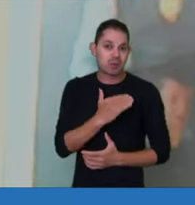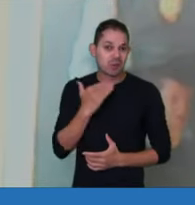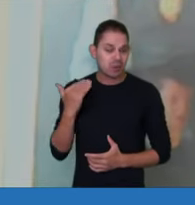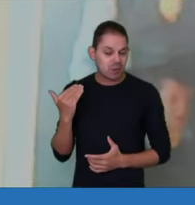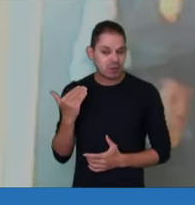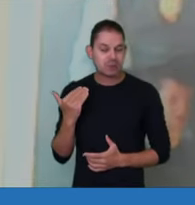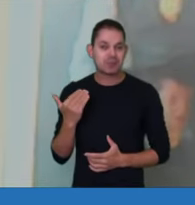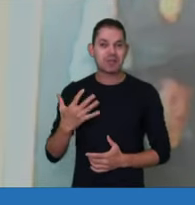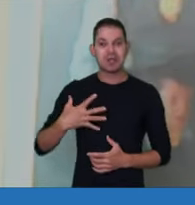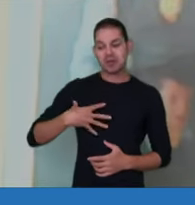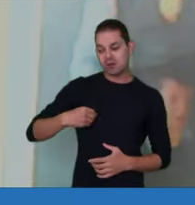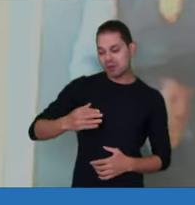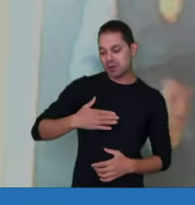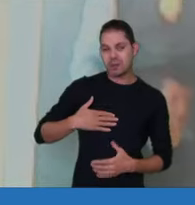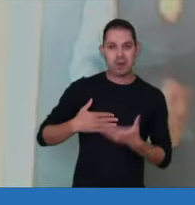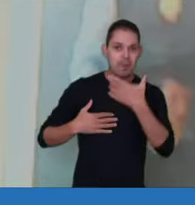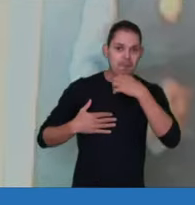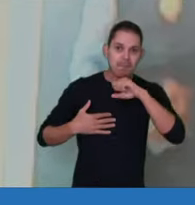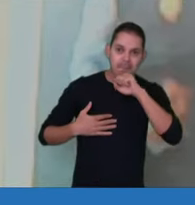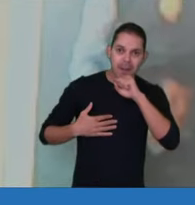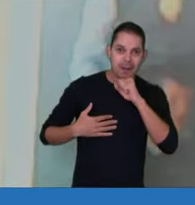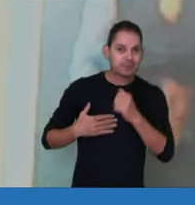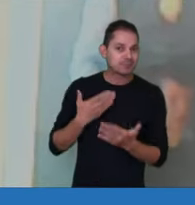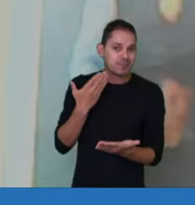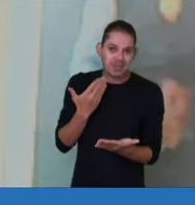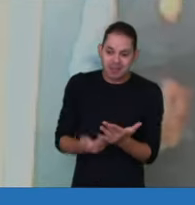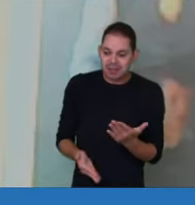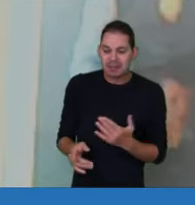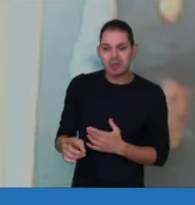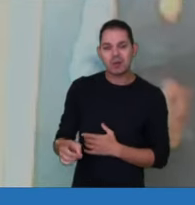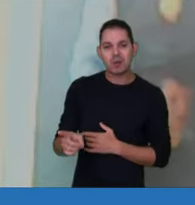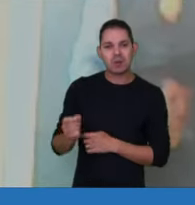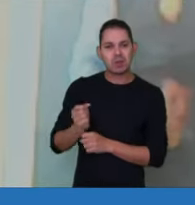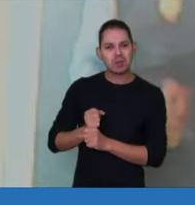pai, eu ter, nesses 6 anos,